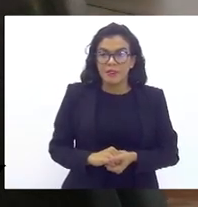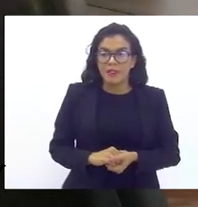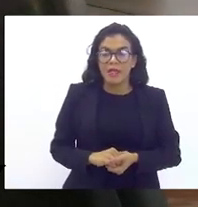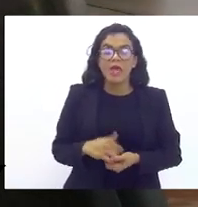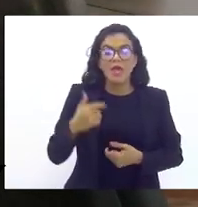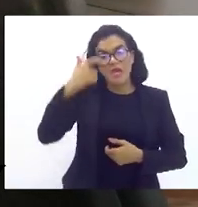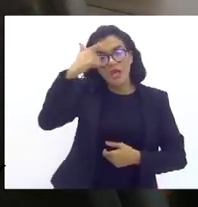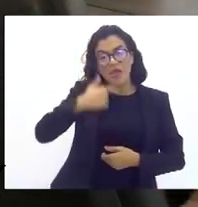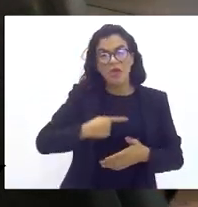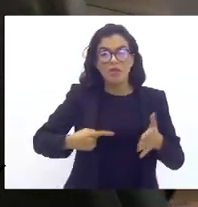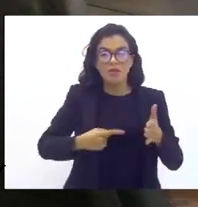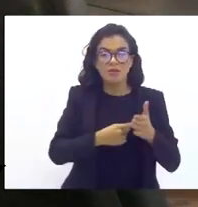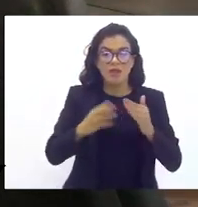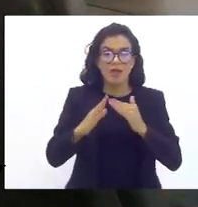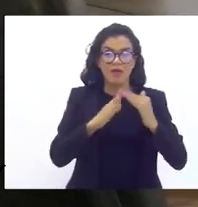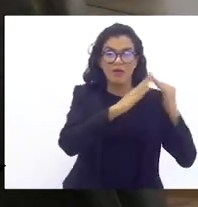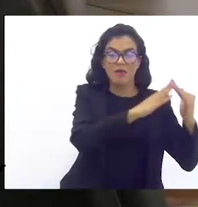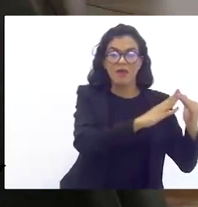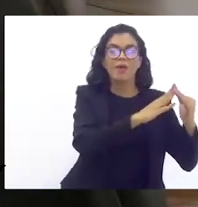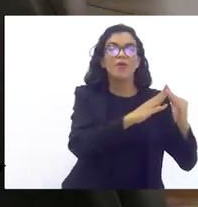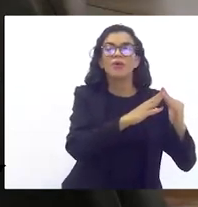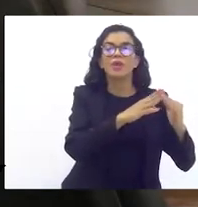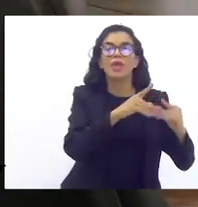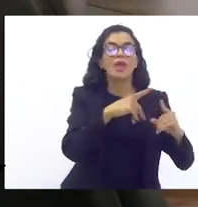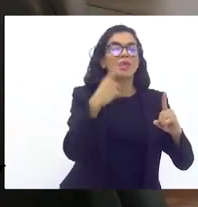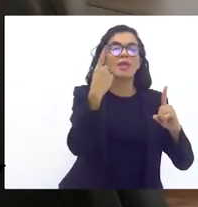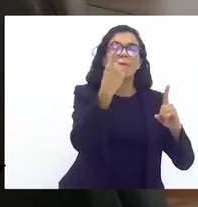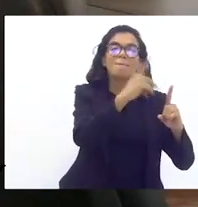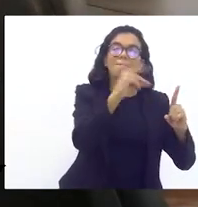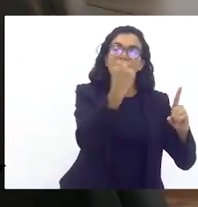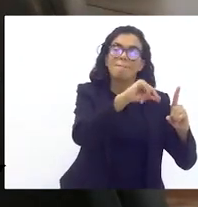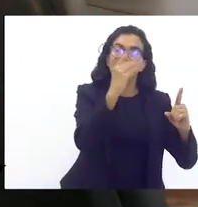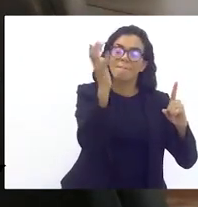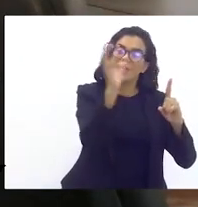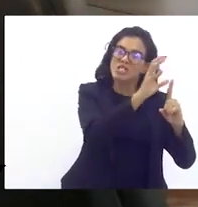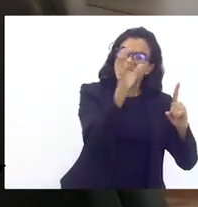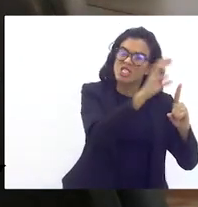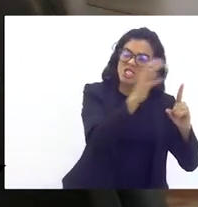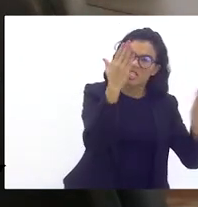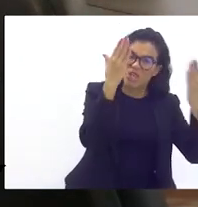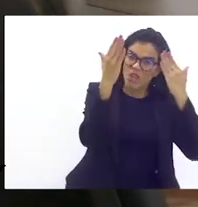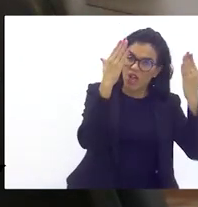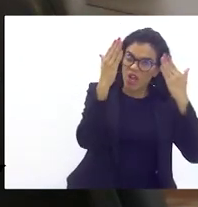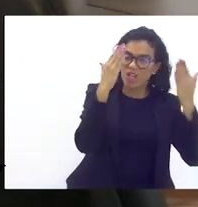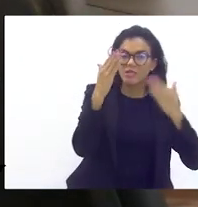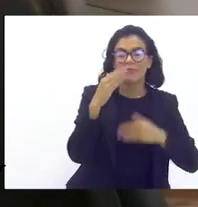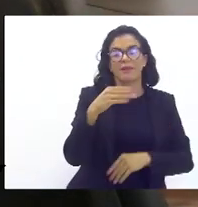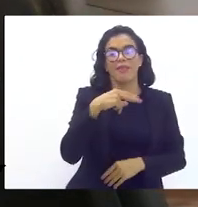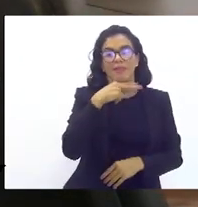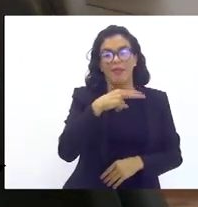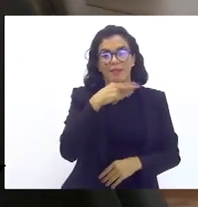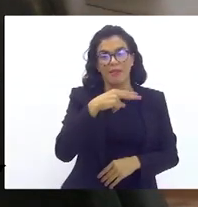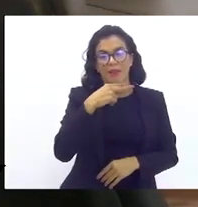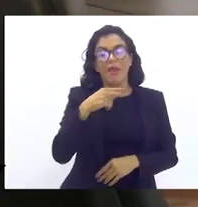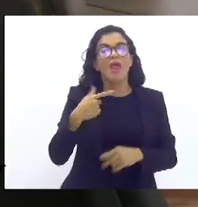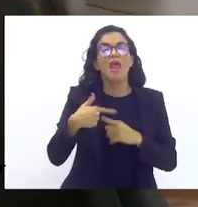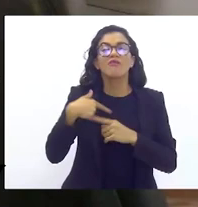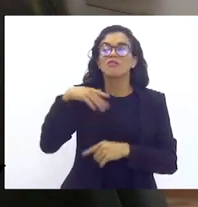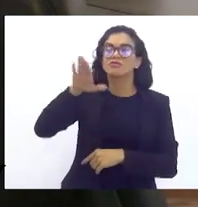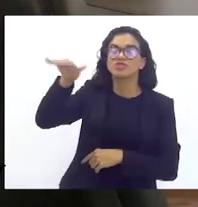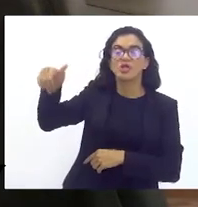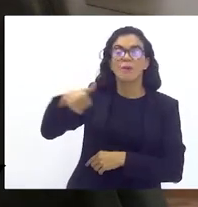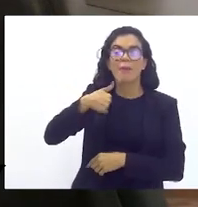denunciei a minha vizinha que maltratava psicólogamento da neta ela disse que ia chamar o carro do bombeiro porque eu sou louco né